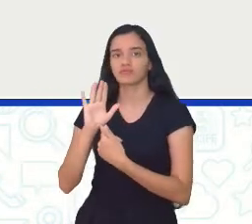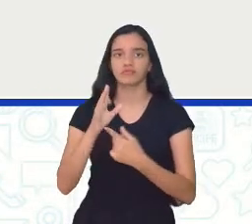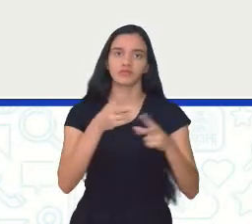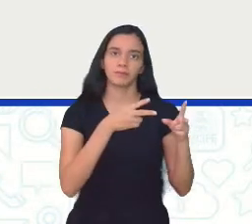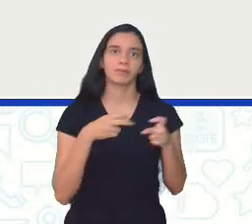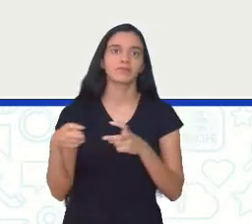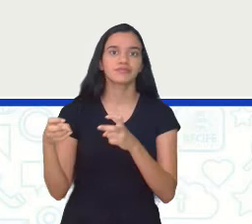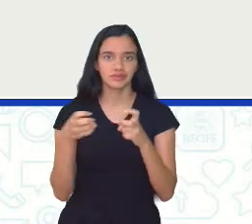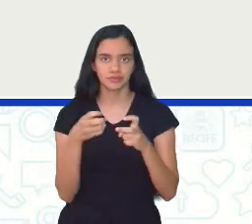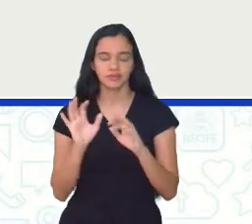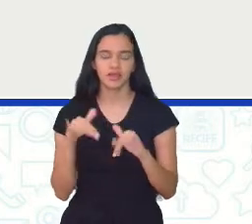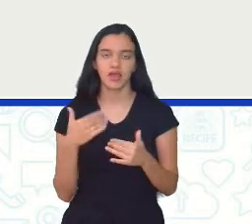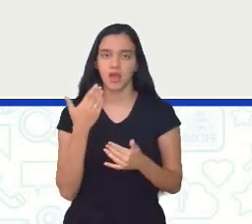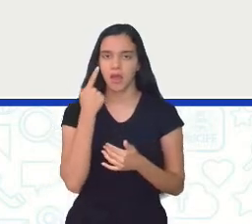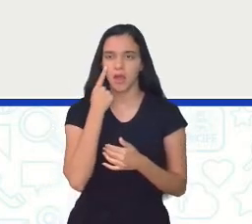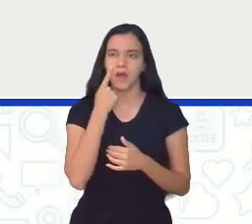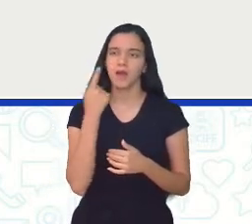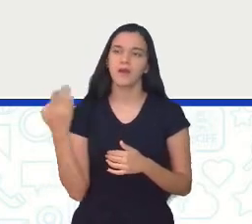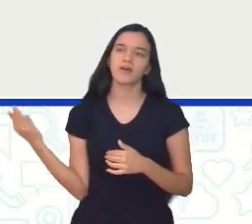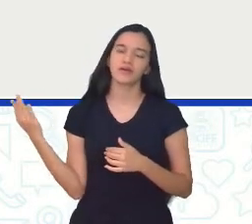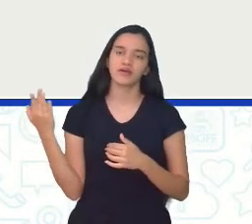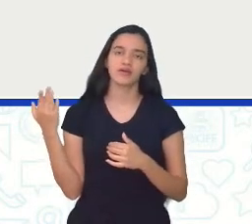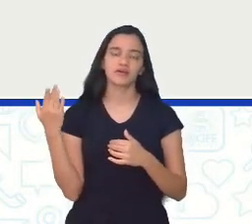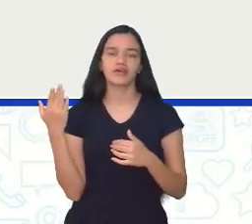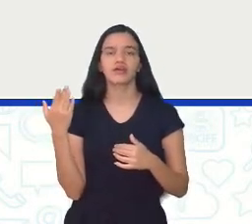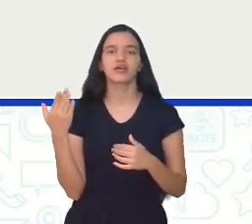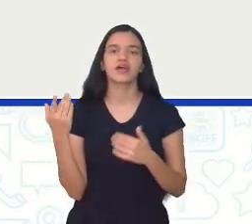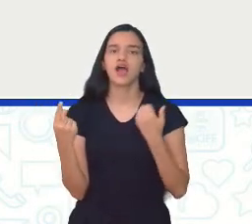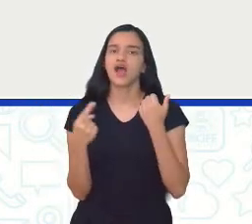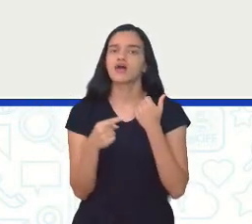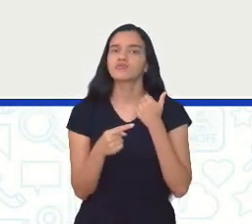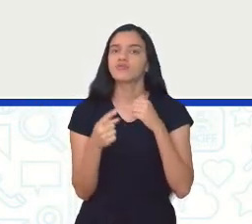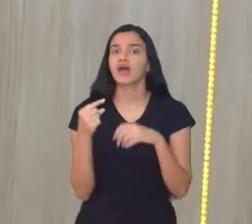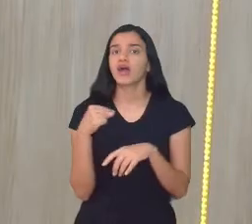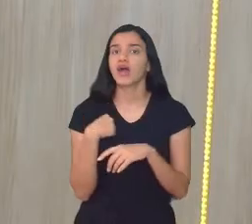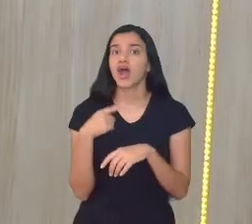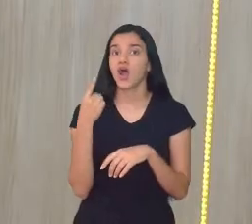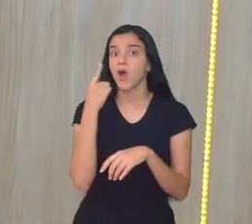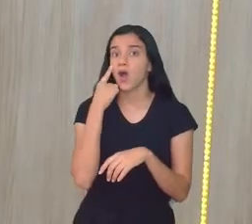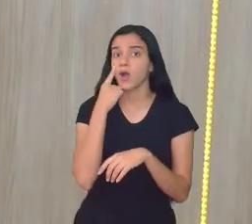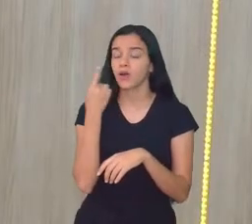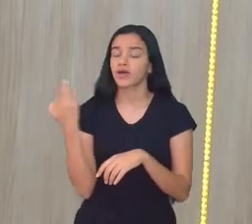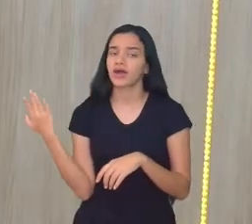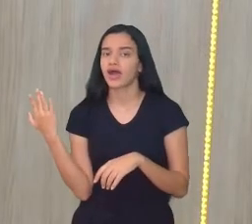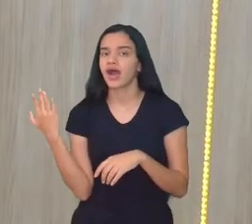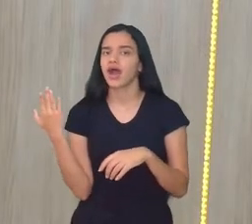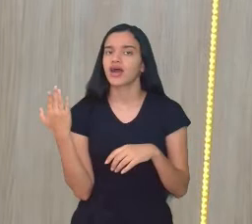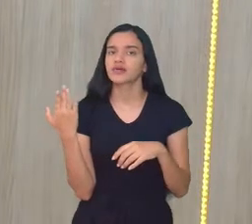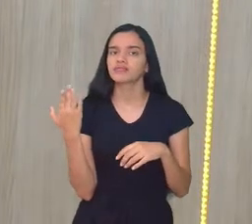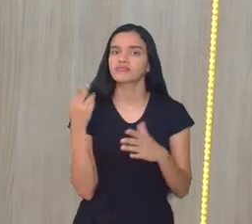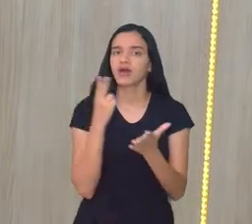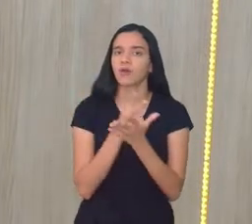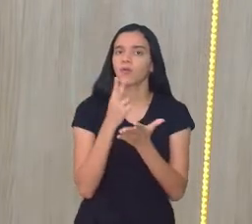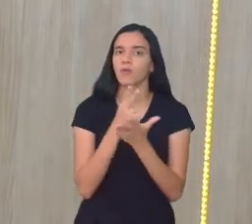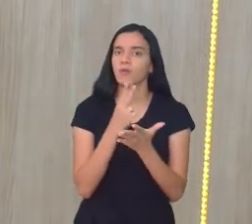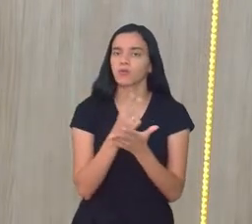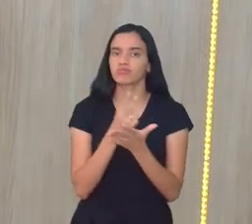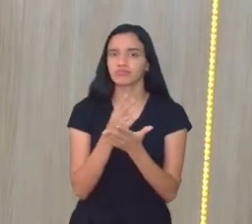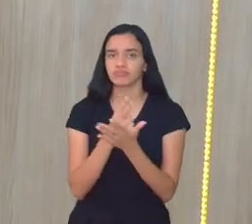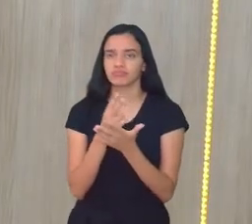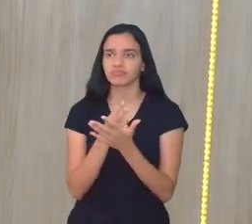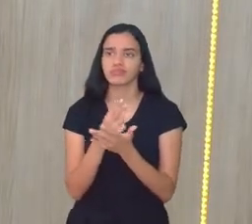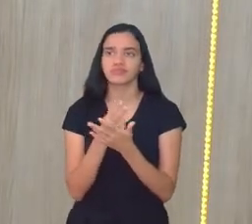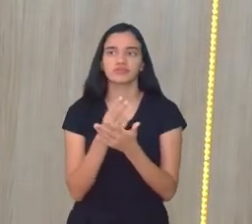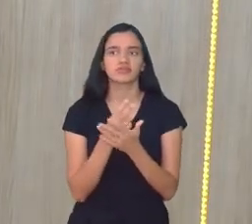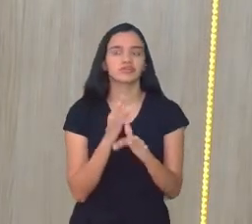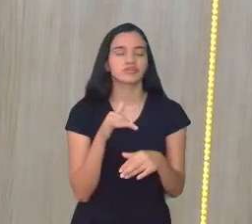perceberem. Olha, embaixo desse dedinho, a continuação desse dedinho aqui, você tem vezes 1